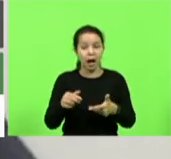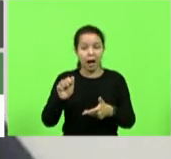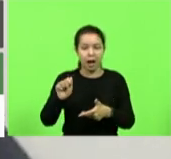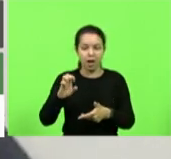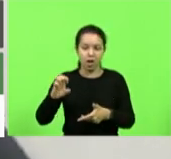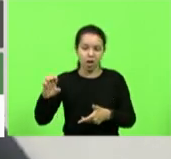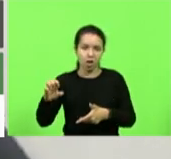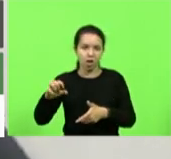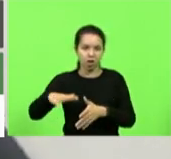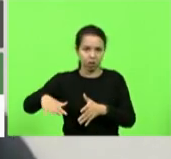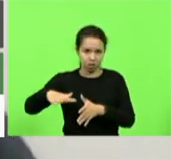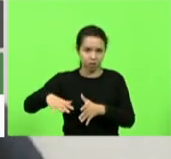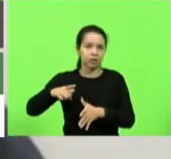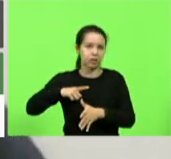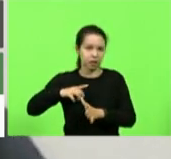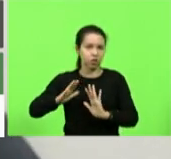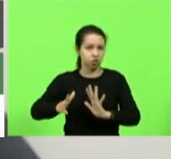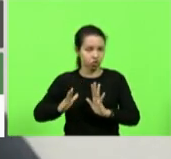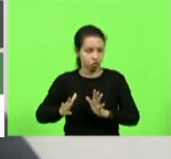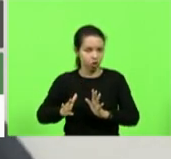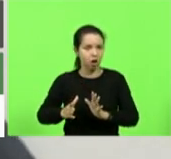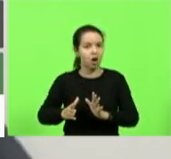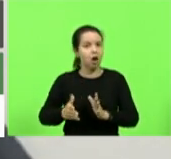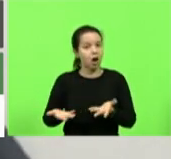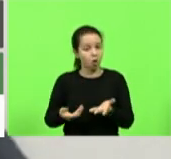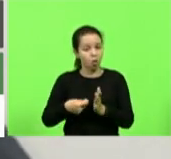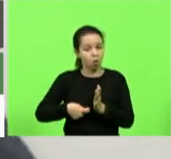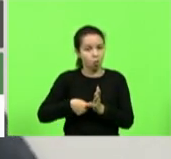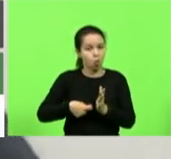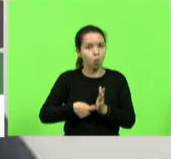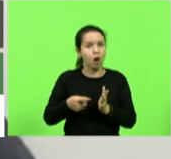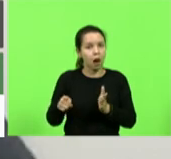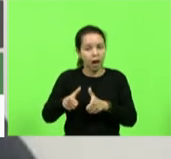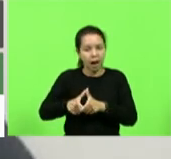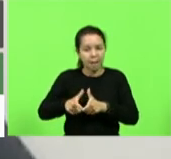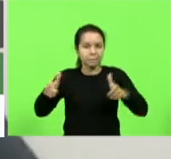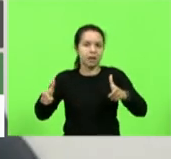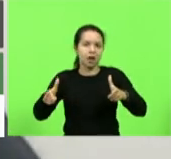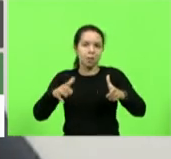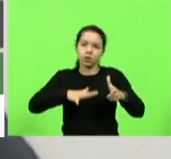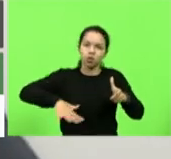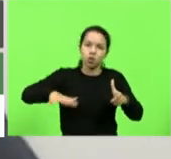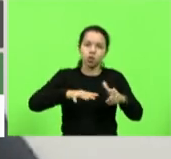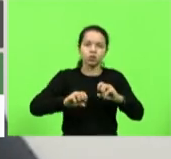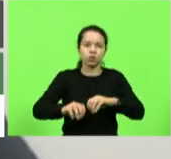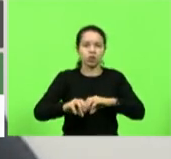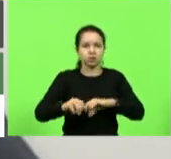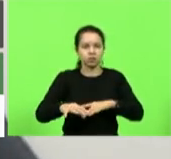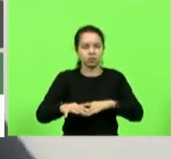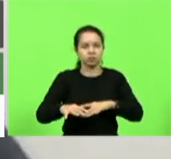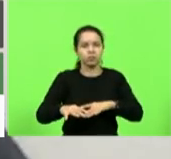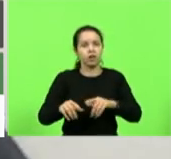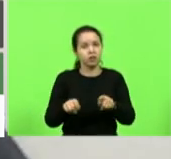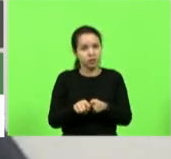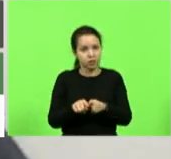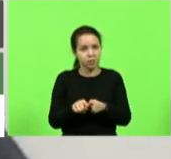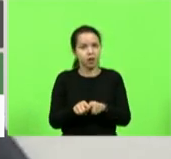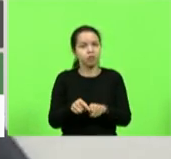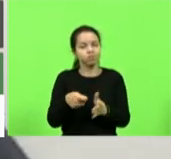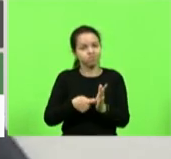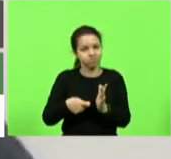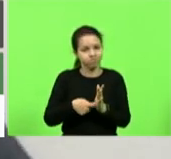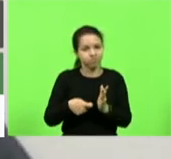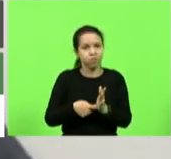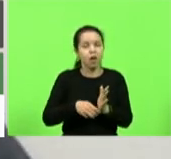educacional especializado. E nós temos lutado lá para ampliar para esse todo da educação. E lamentar demais a aprovação pela Câmara, vão ter que lutar realmente para